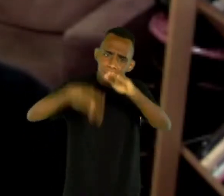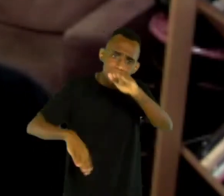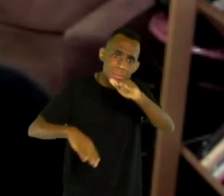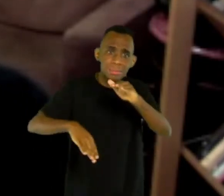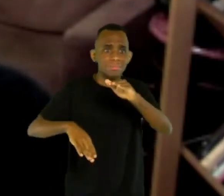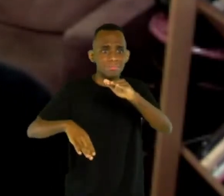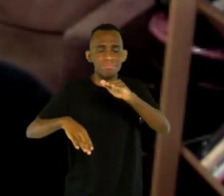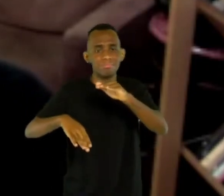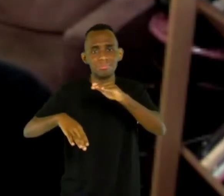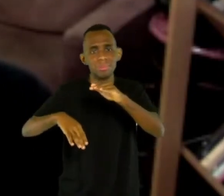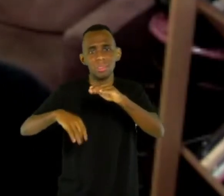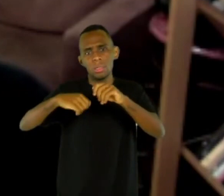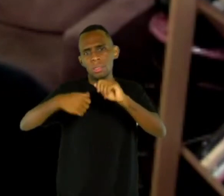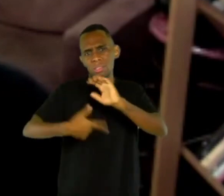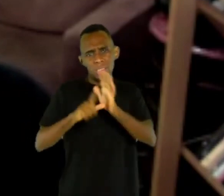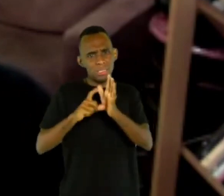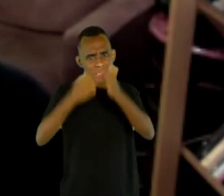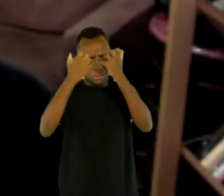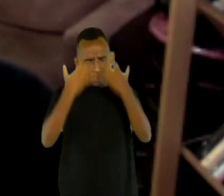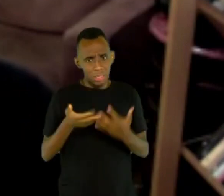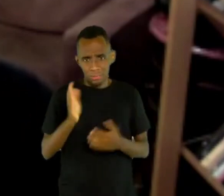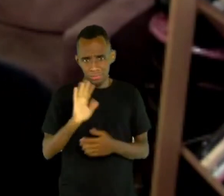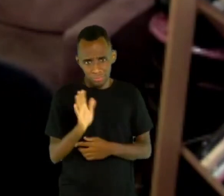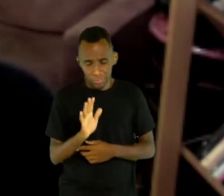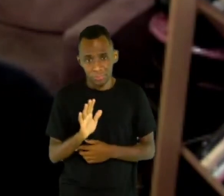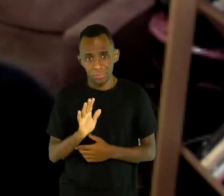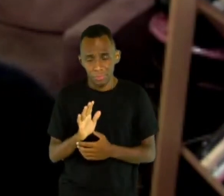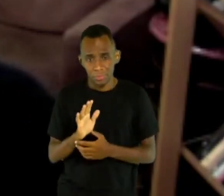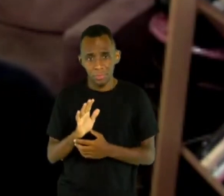fazendo preleções, exatamente para,